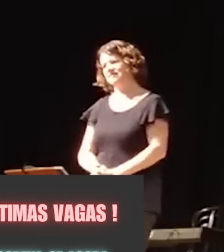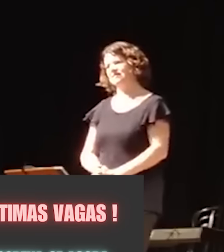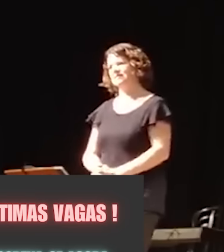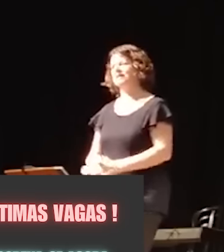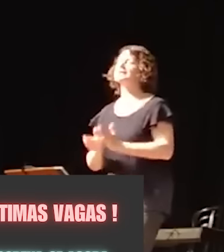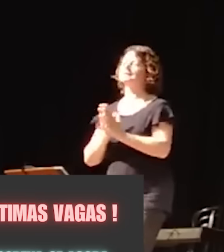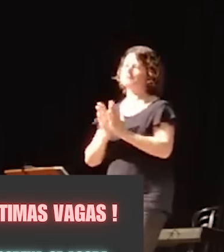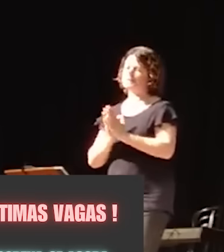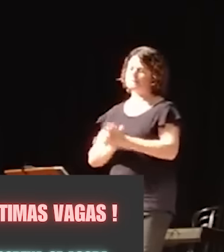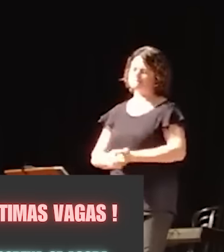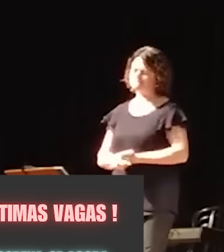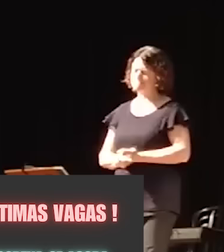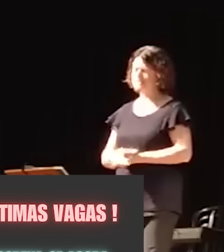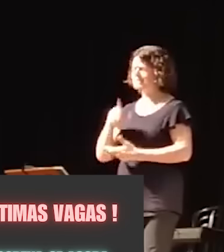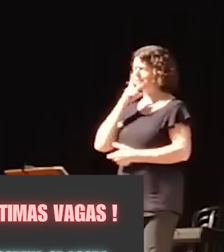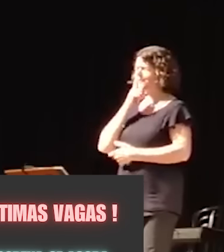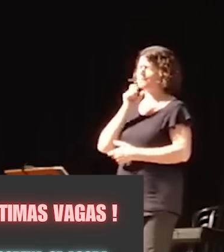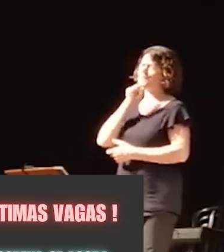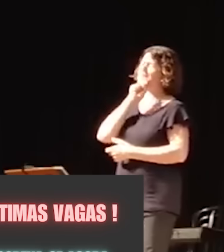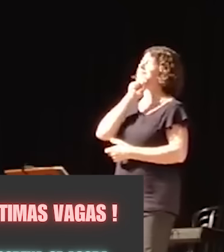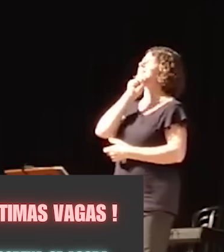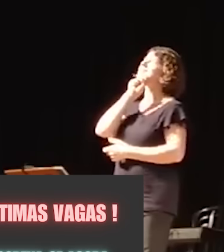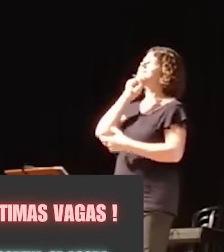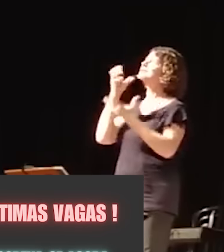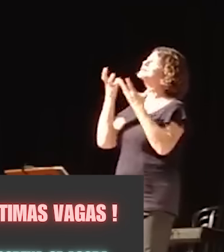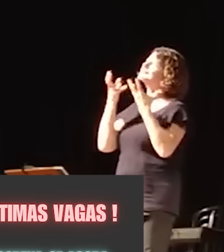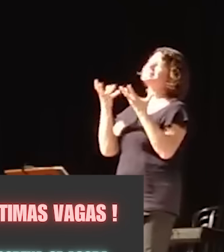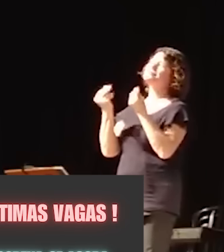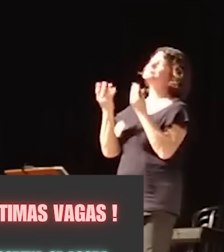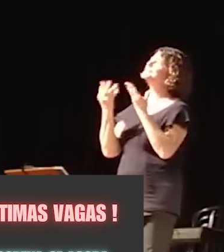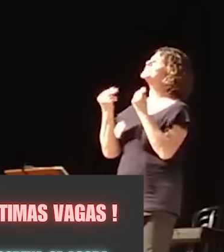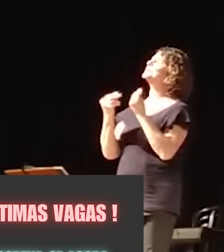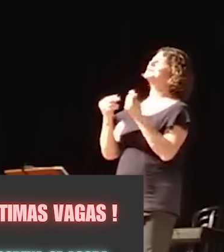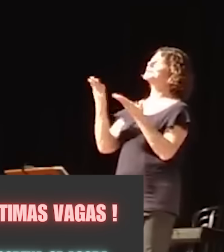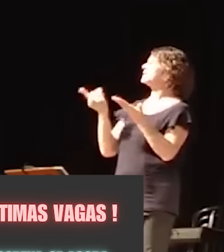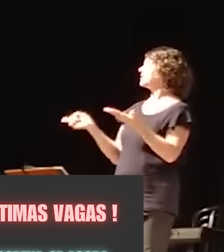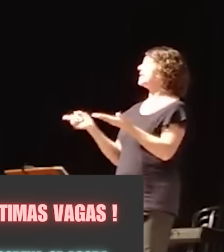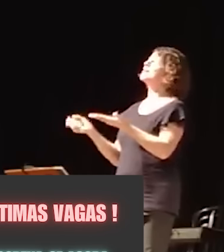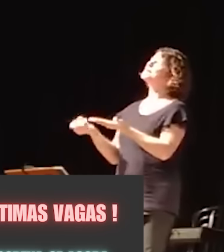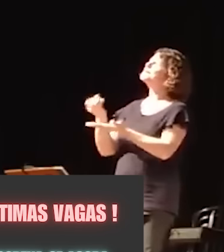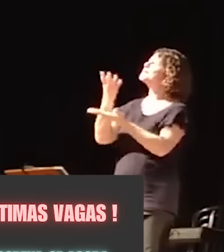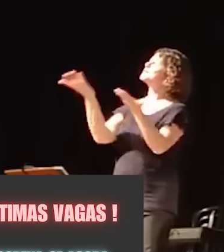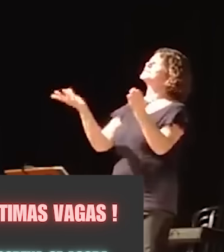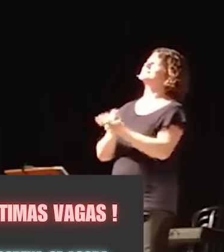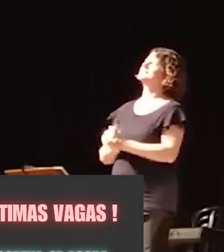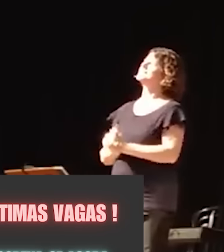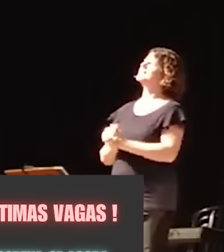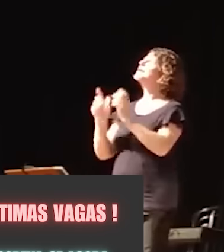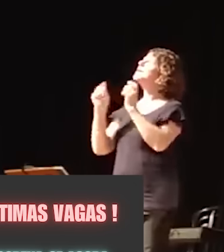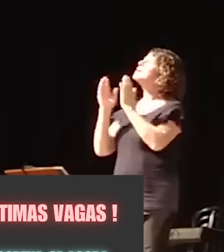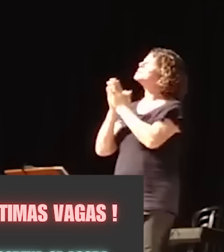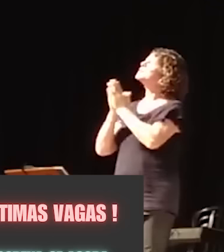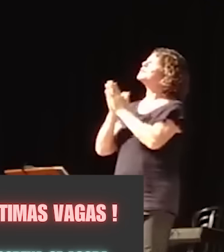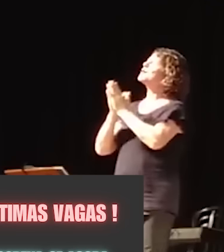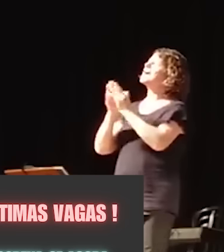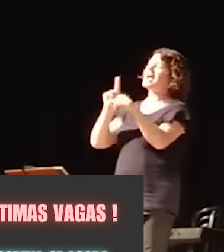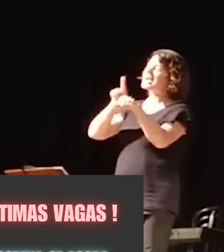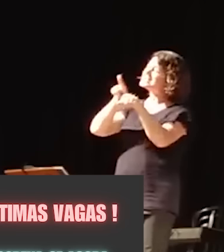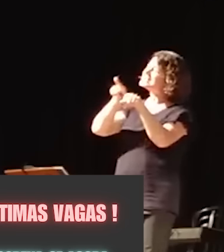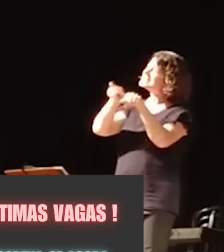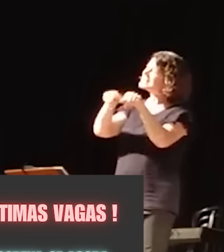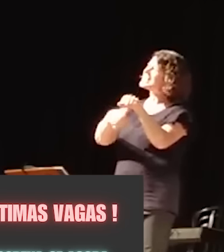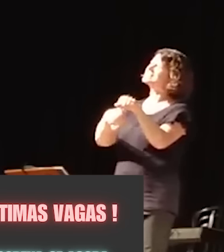ela fosse atrasa esse avião pai você não sabe a dificuldade que é atrasar o